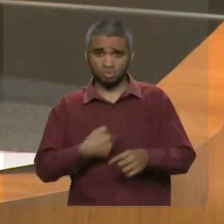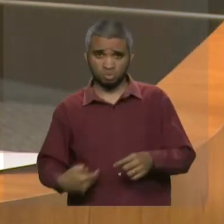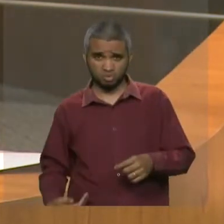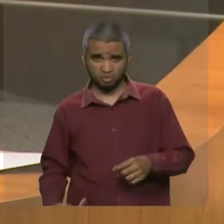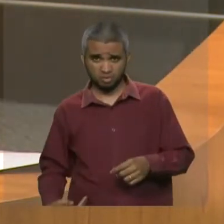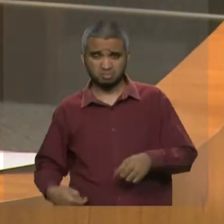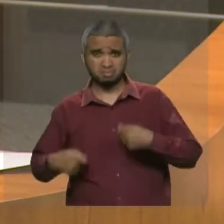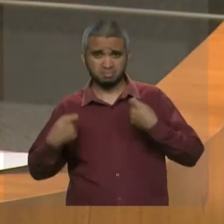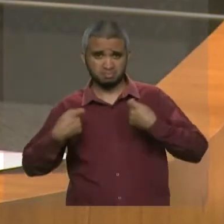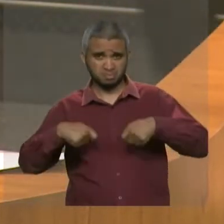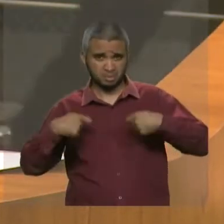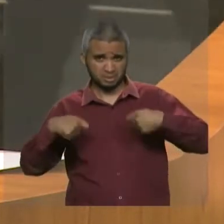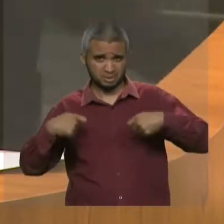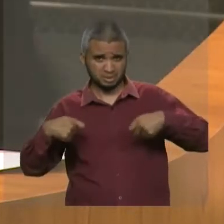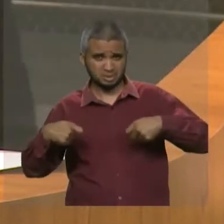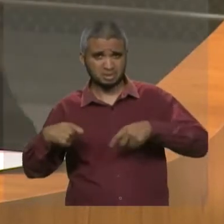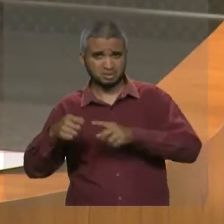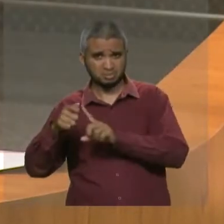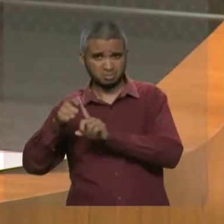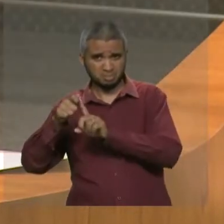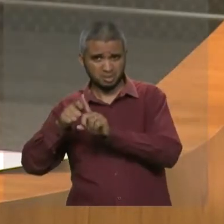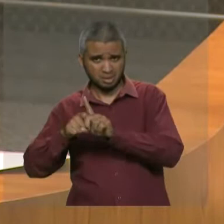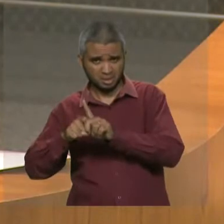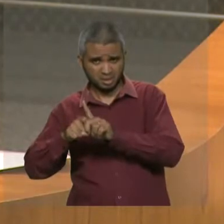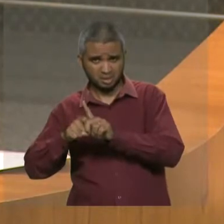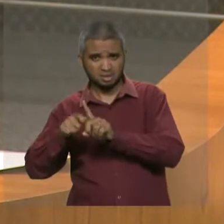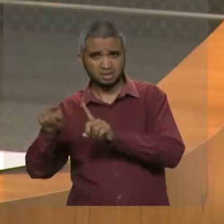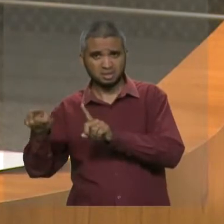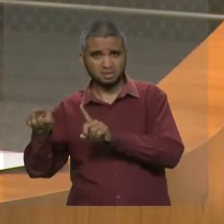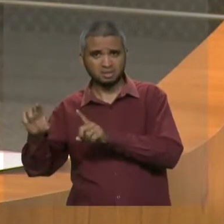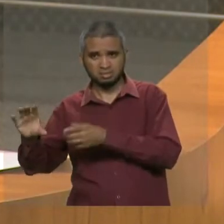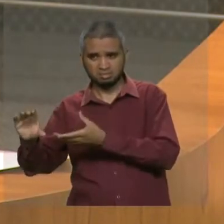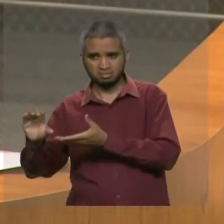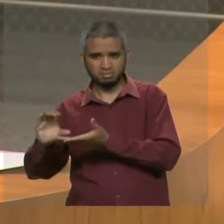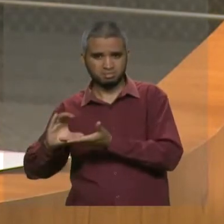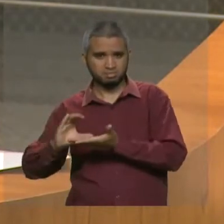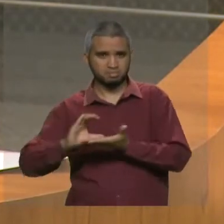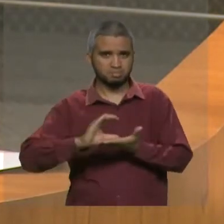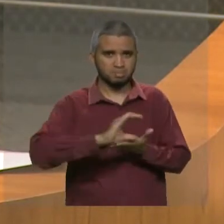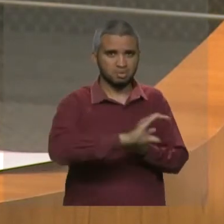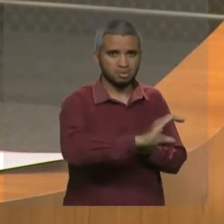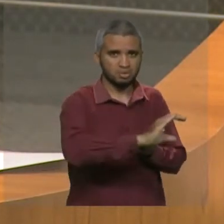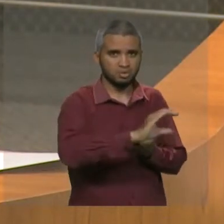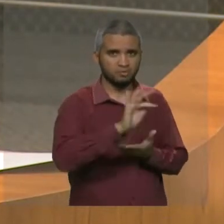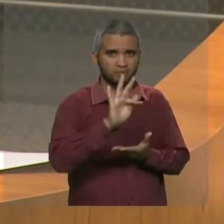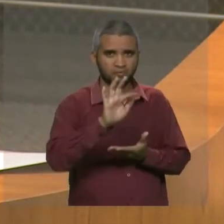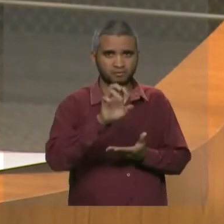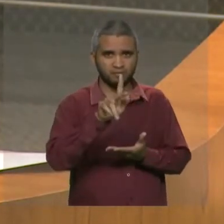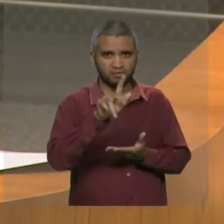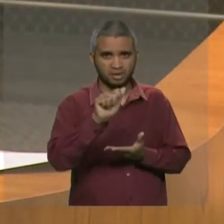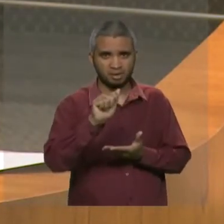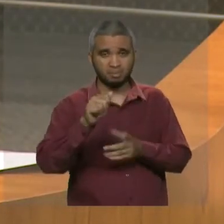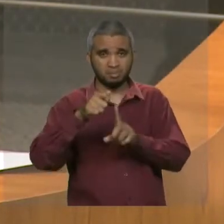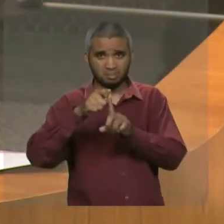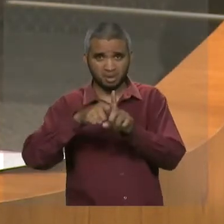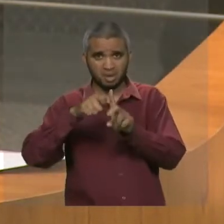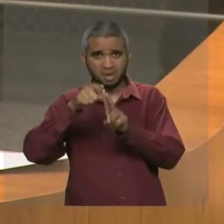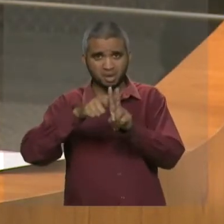do Estado, colocava durante esses longos anos comunistas, colocava parte desse dinheiro todo mês dentro do